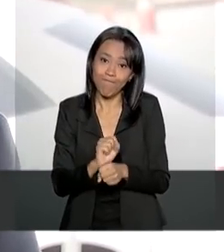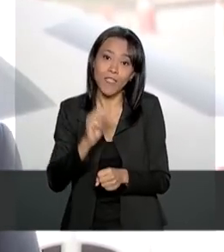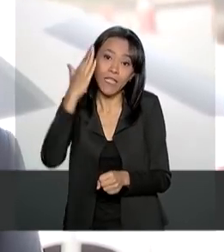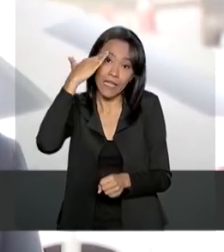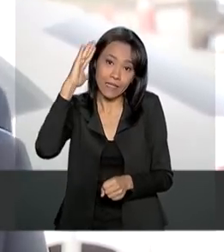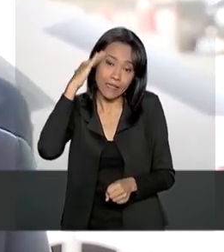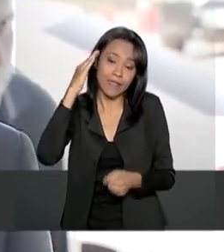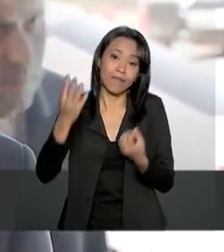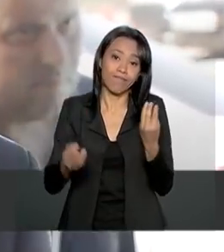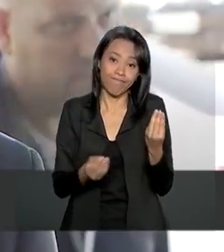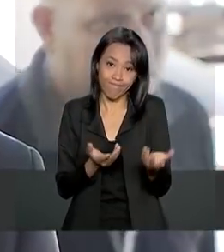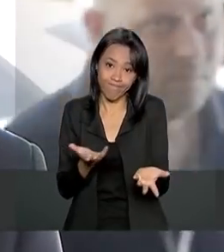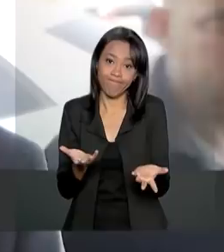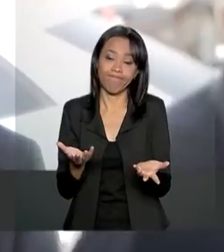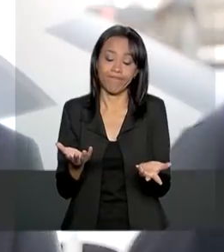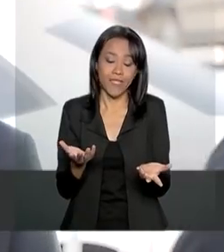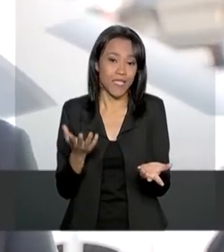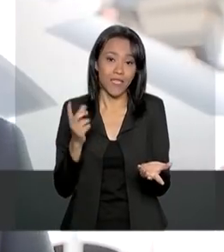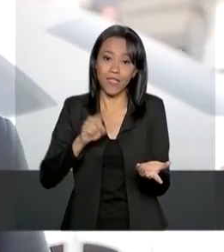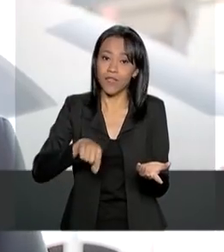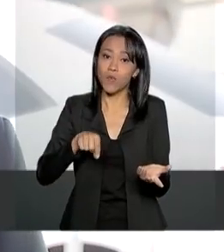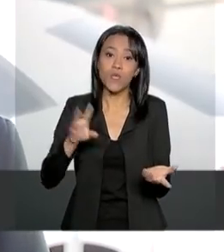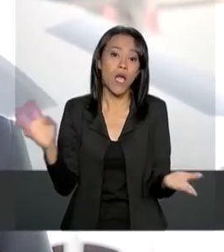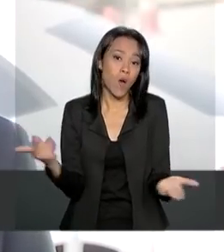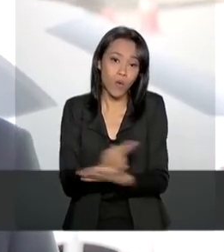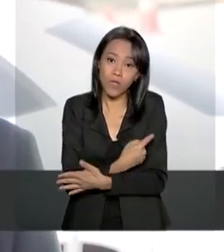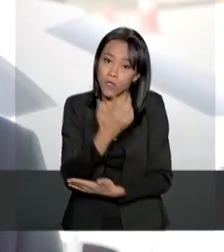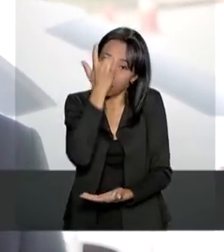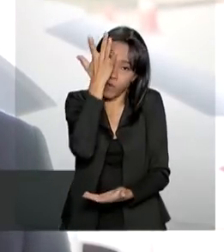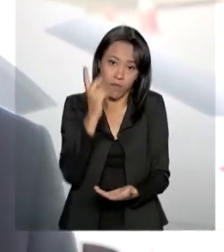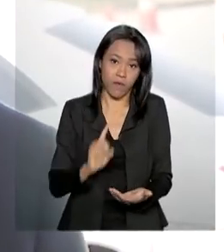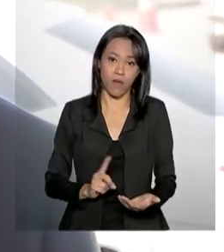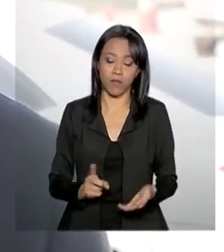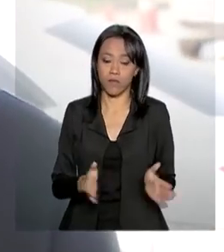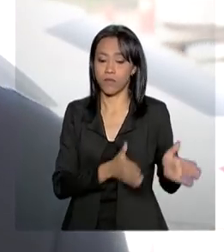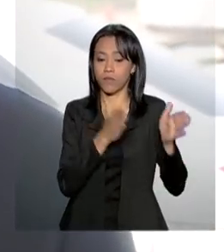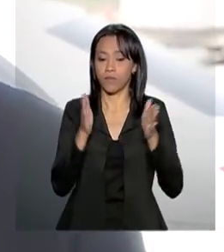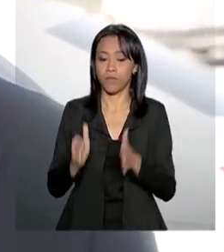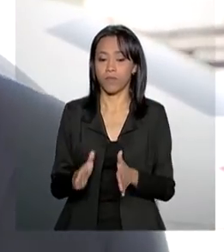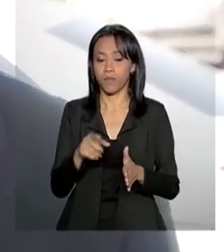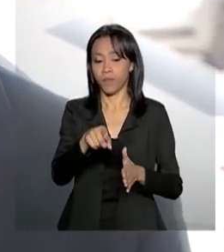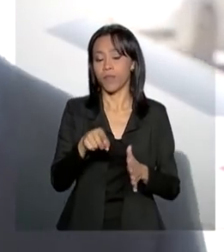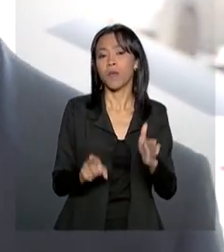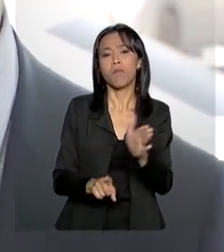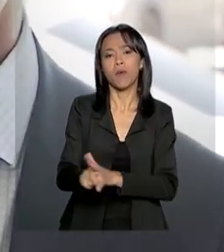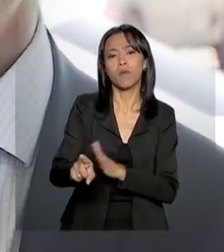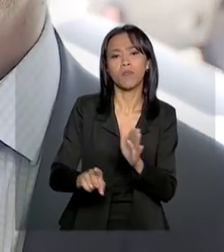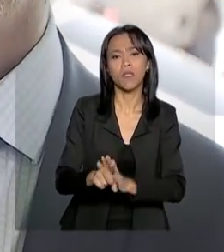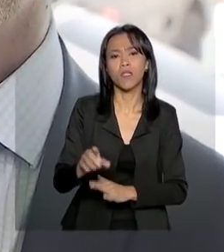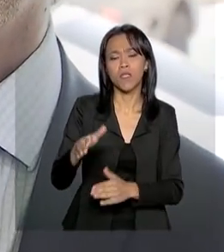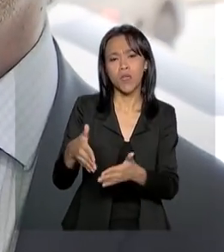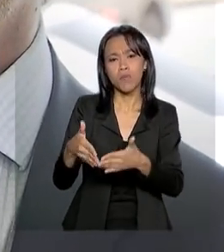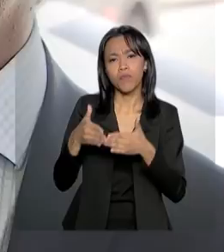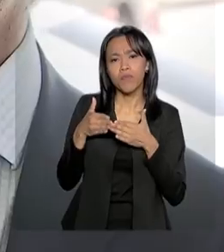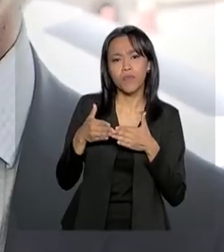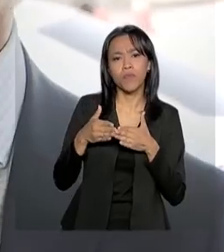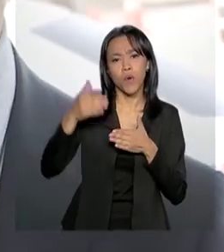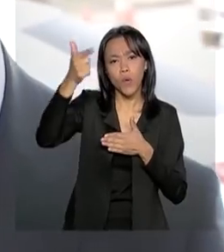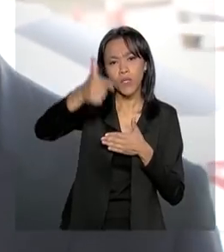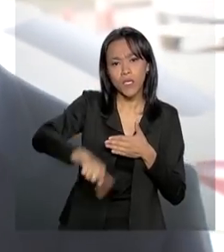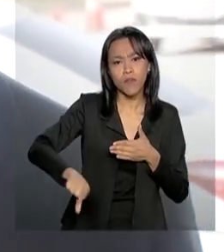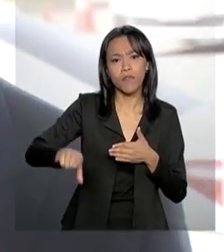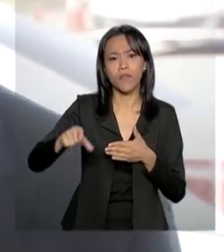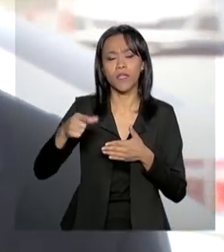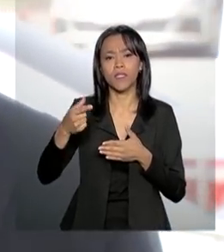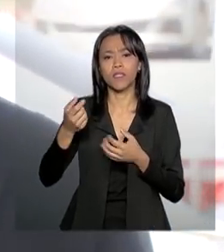da situação posta, né? Que não é uma situação fácil para ninguém. Defensor, nós estamos ao vivo para a TVNBR. O senhor pode, por gentileza, repetir as informações